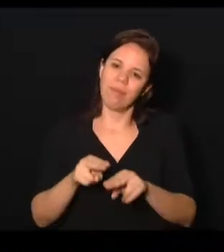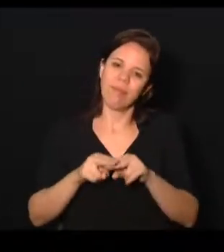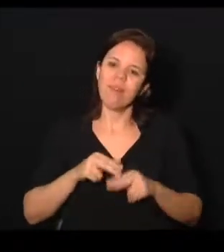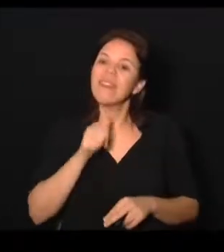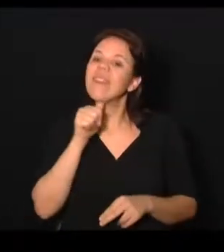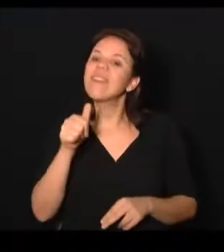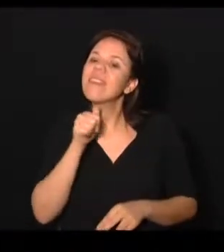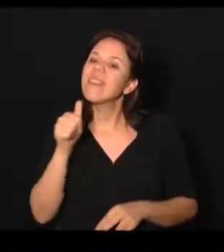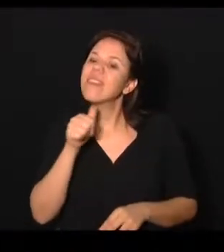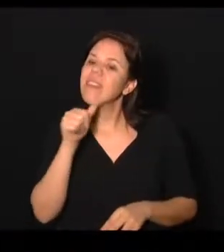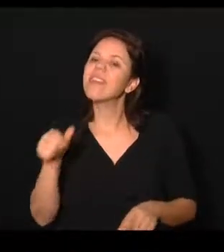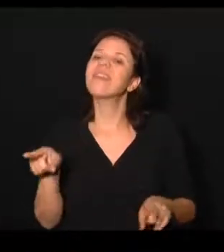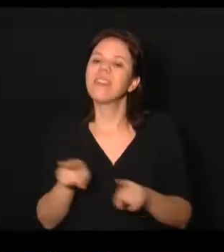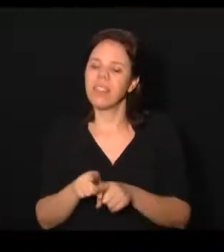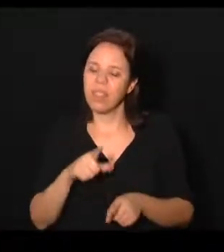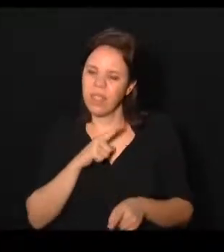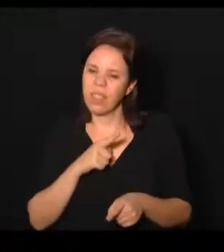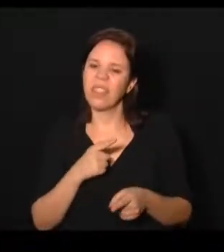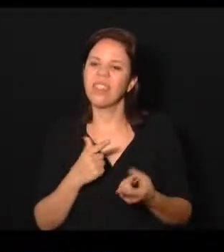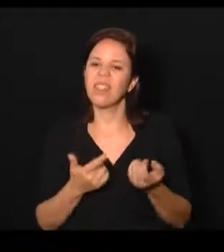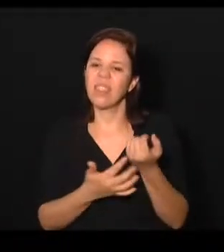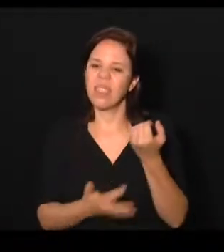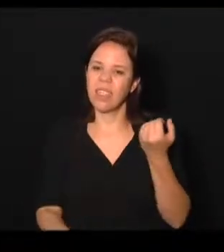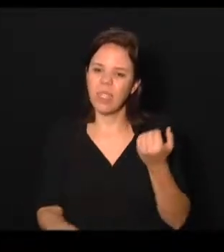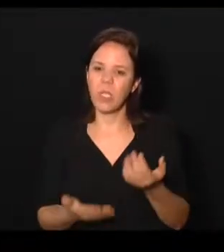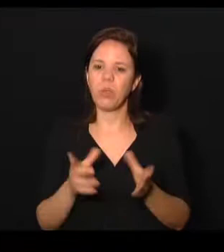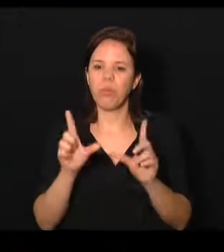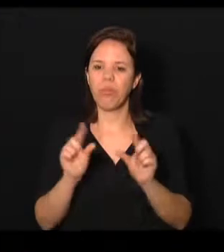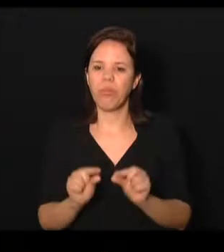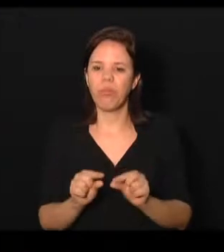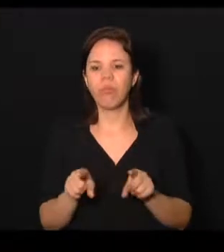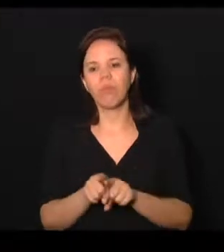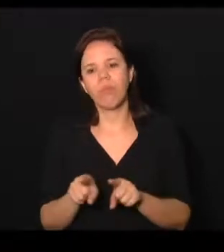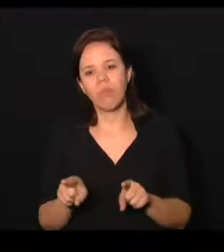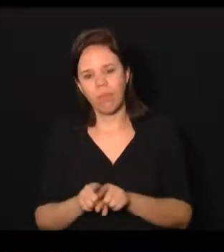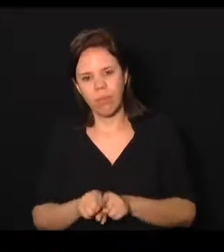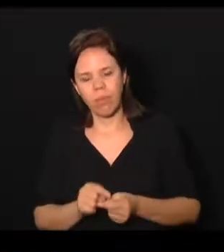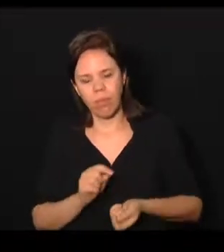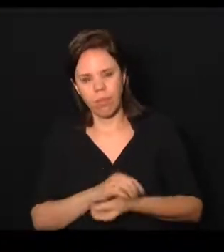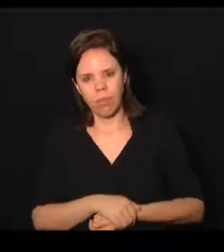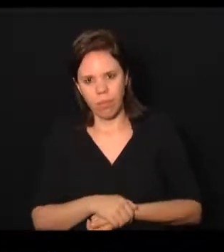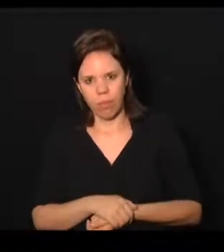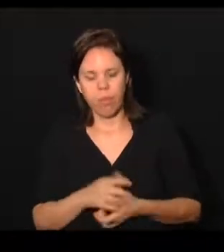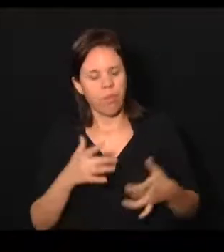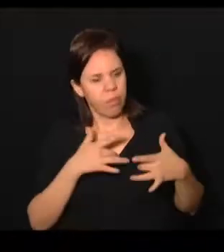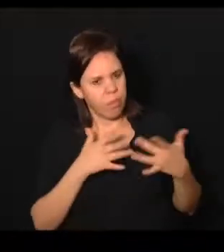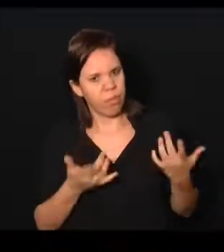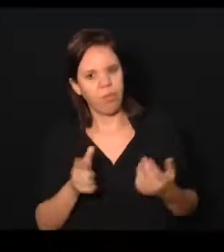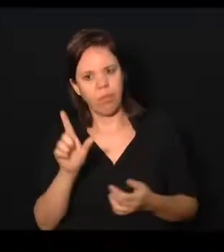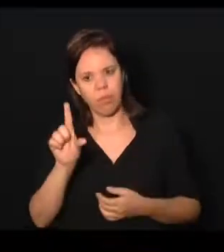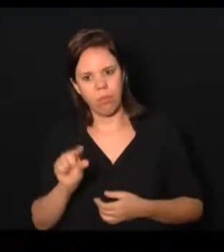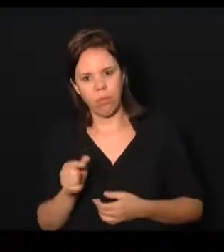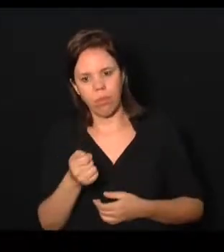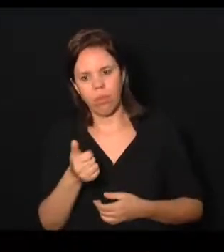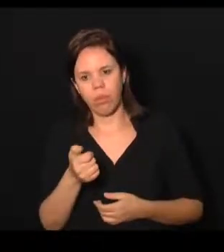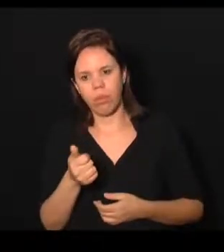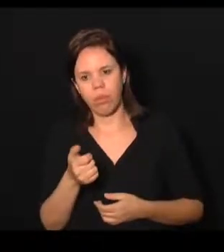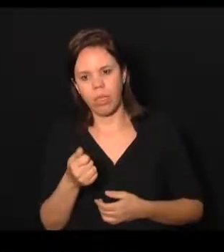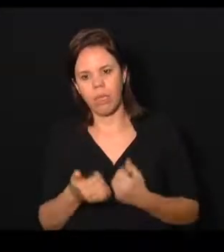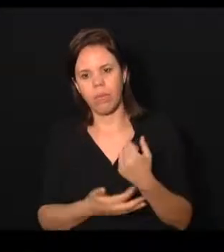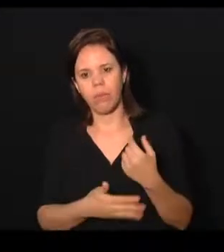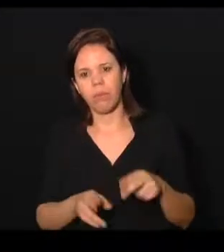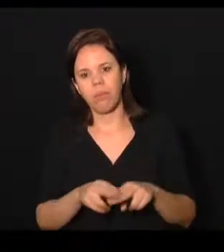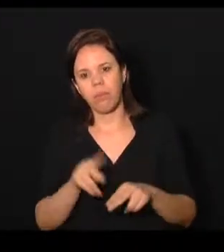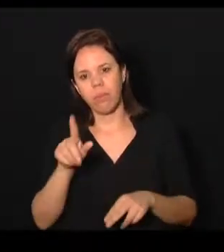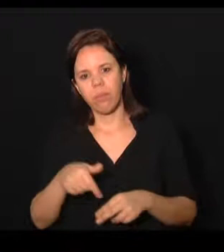menstruais, que a mulher também tem uma perda durante o evento menstrual, então ela também vai doar um pouco menos por conta disso. A gente